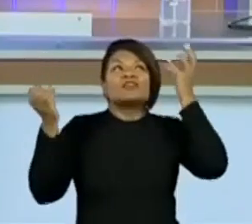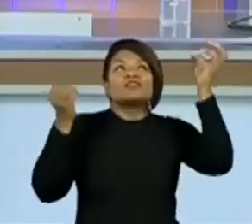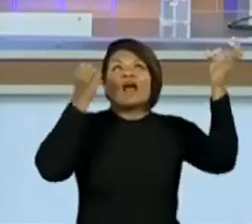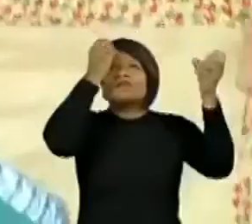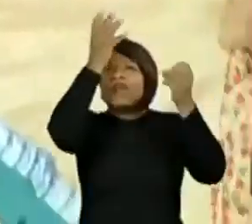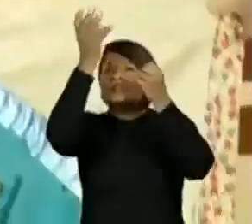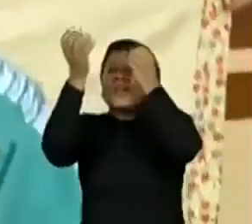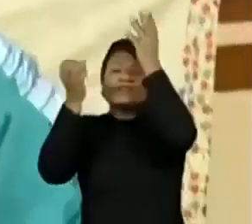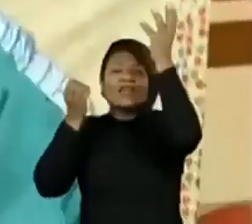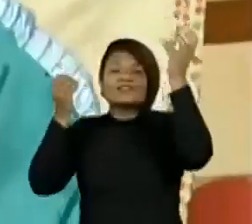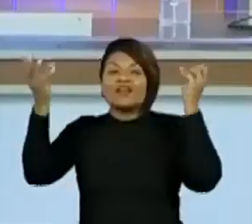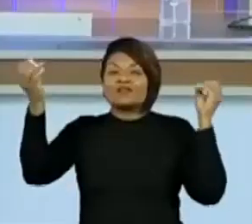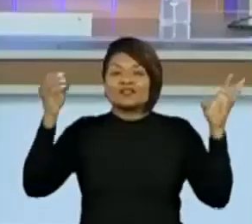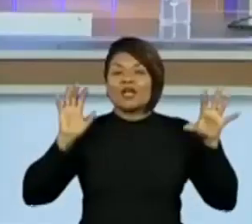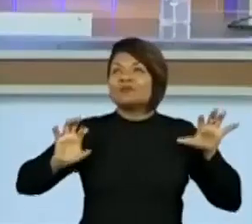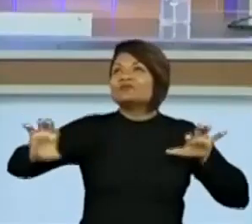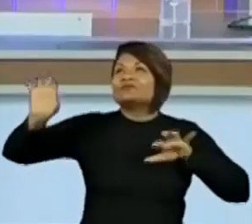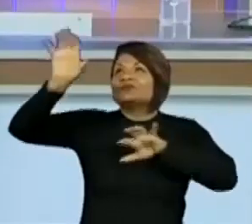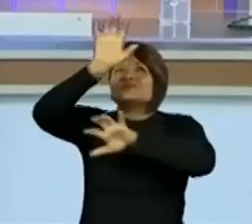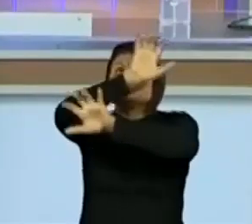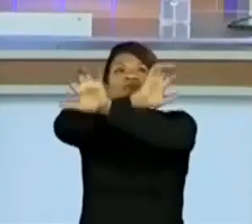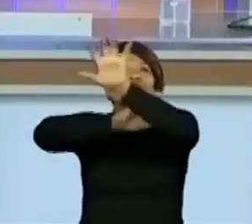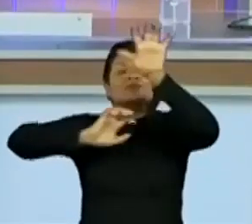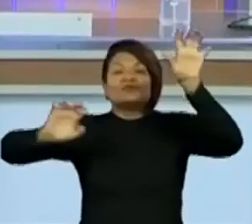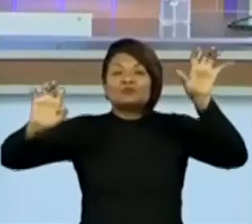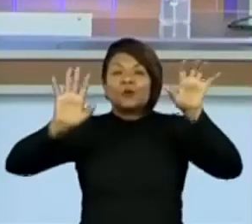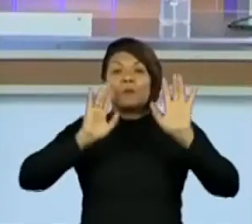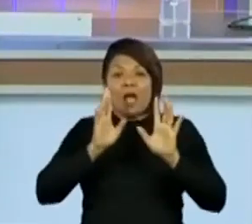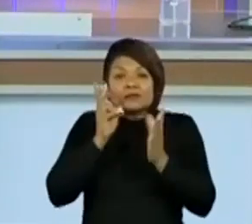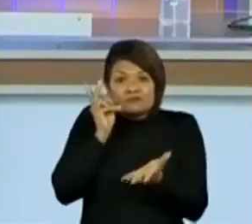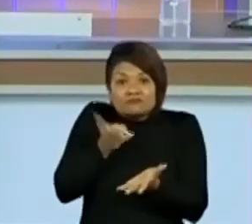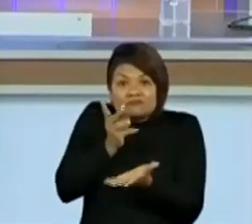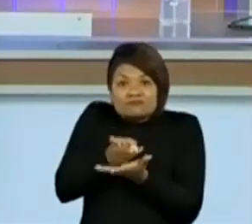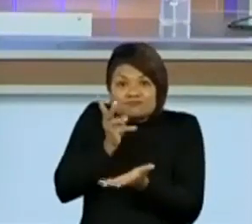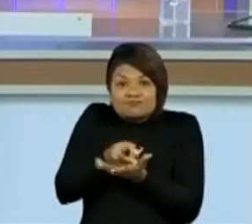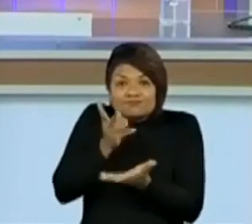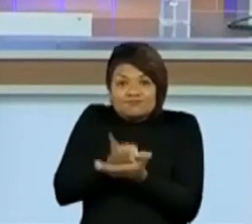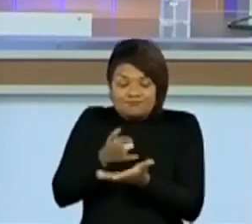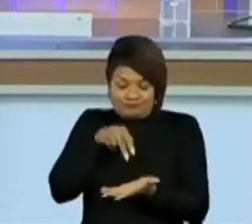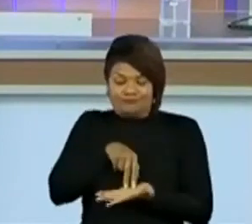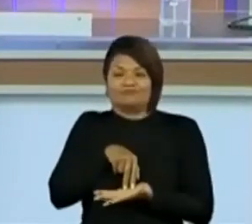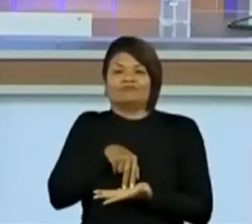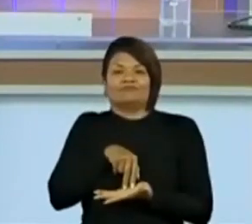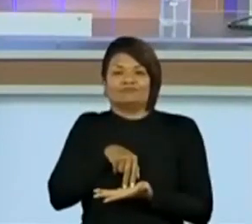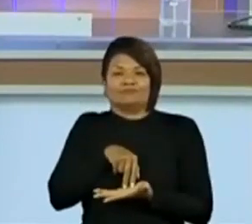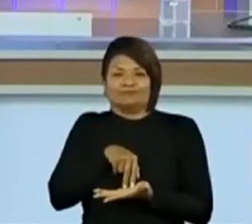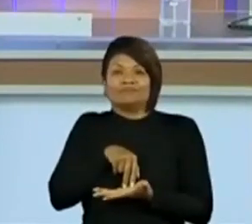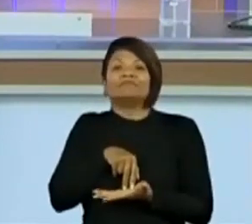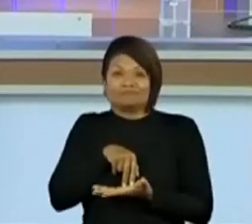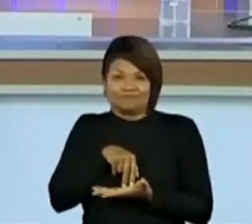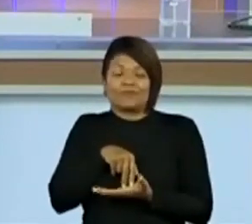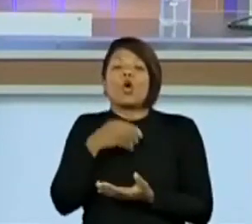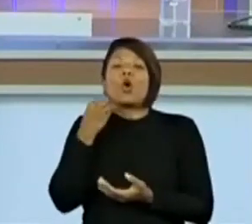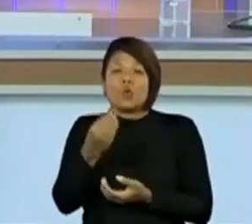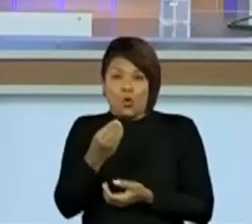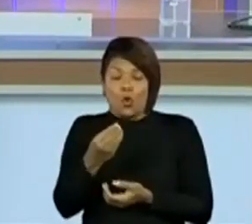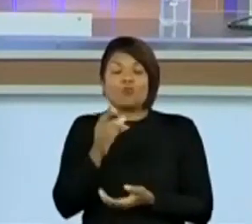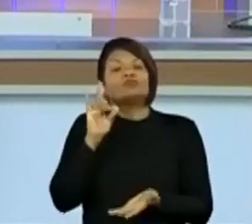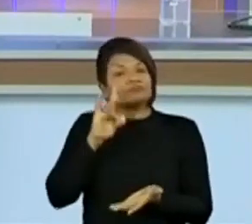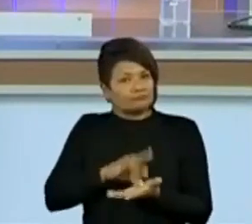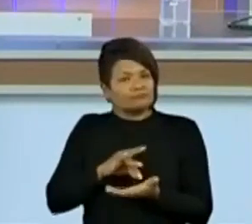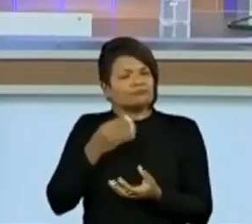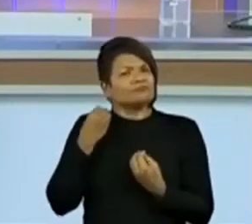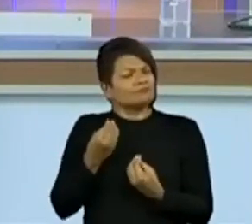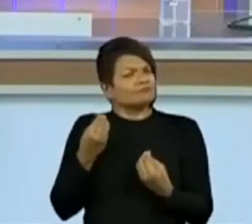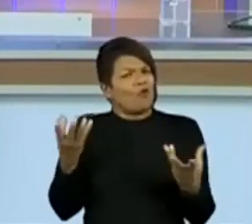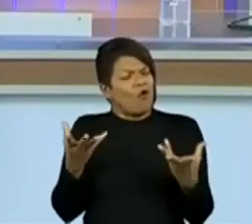nos tempos que vivemos. Como precisamos realmente viajar sem sair